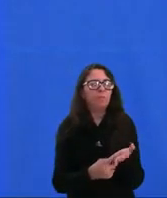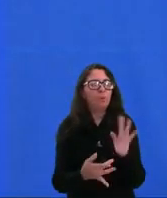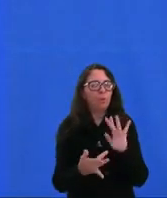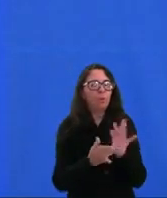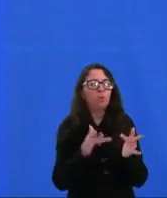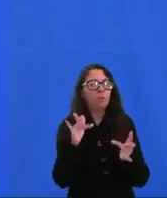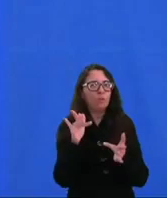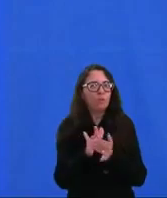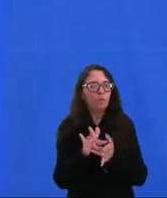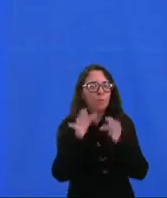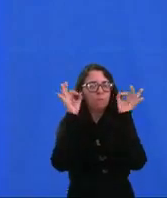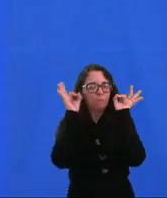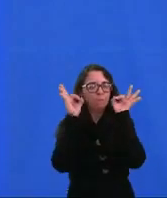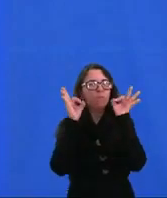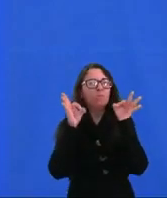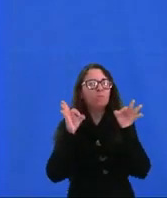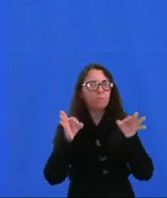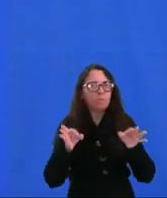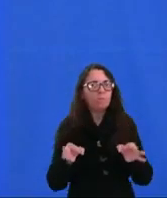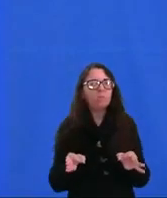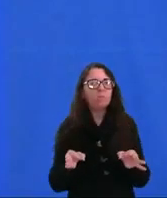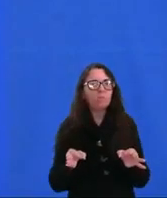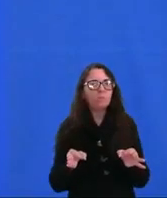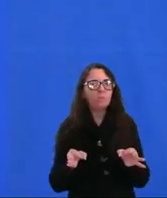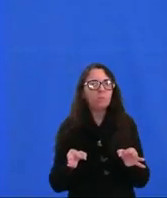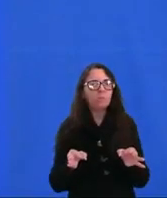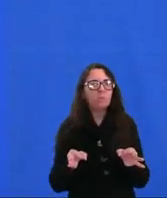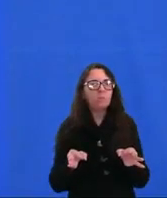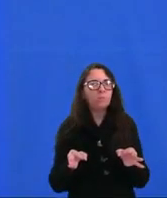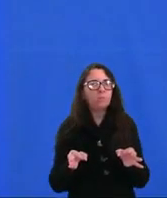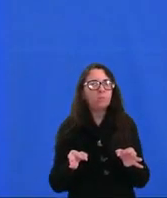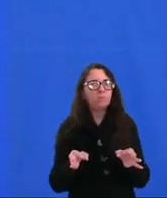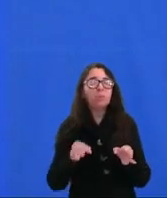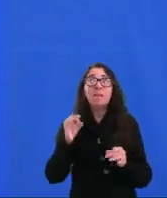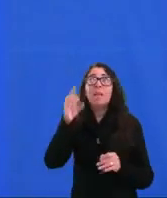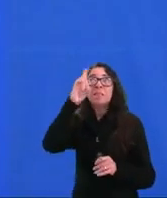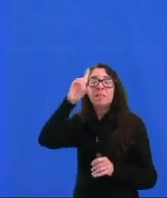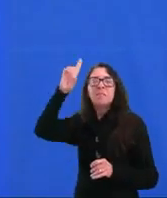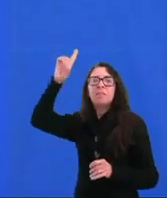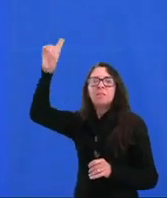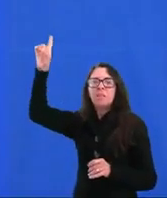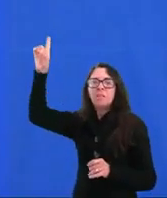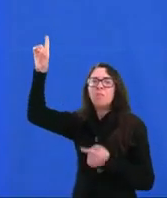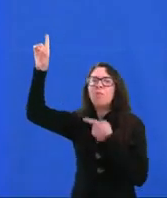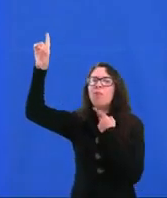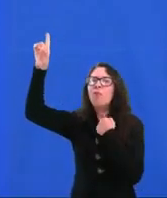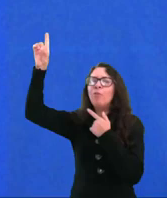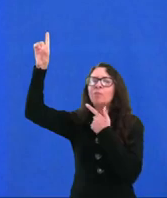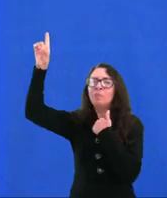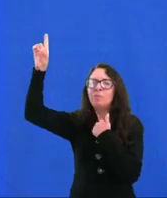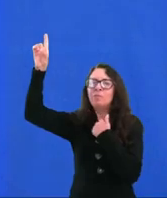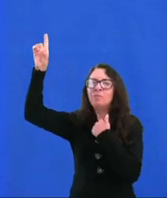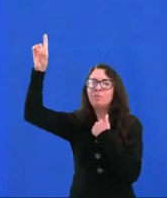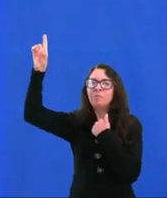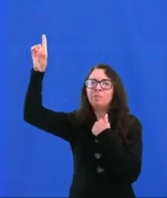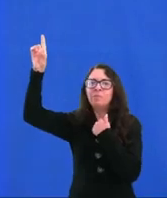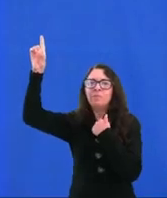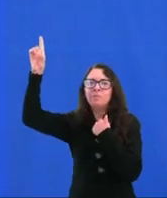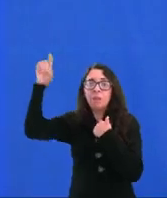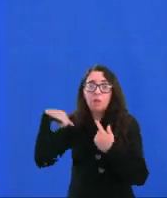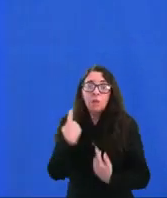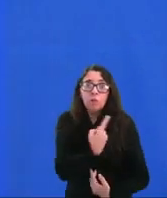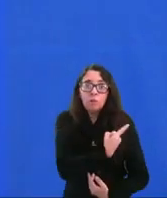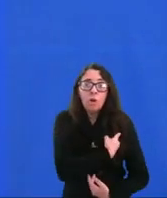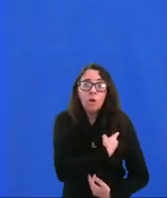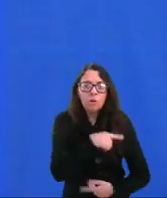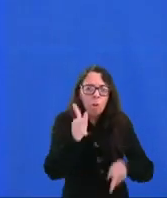Deus quer que o seu povo seja santo e puro. Deus quer que o seu povo demonstre unidade e não